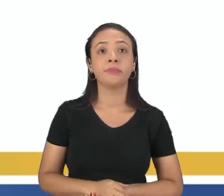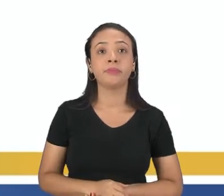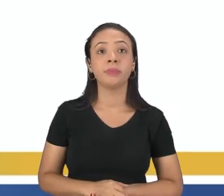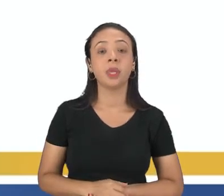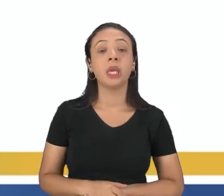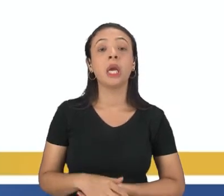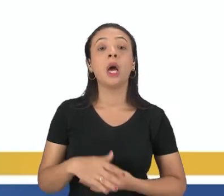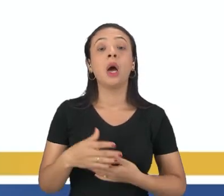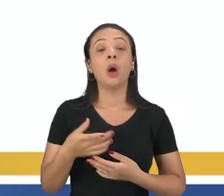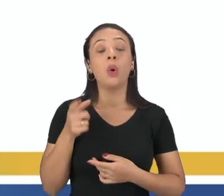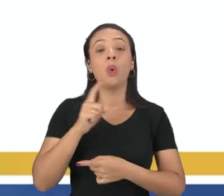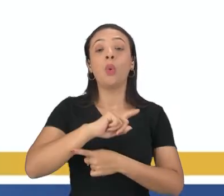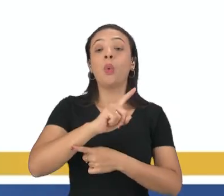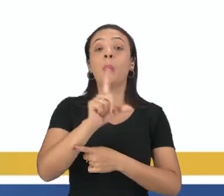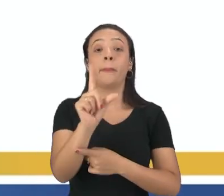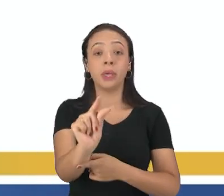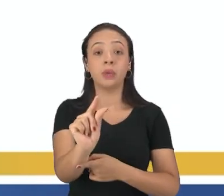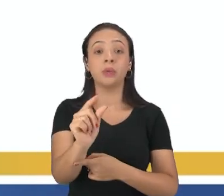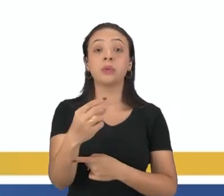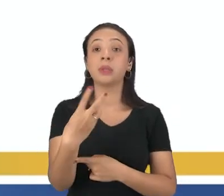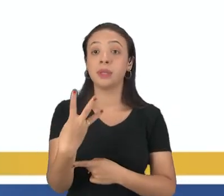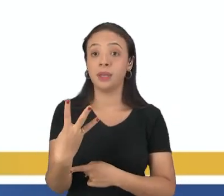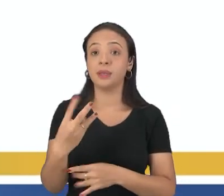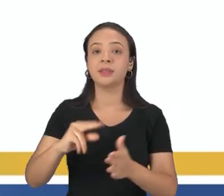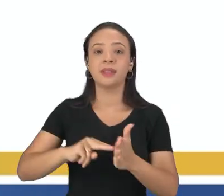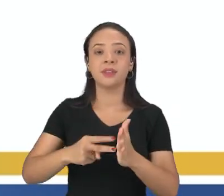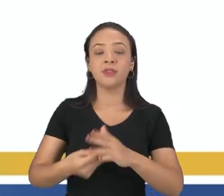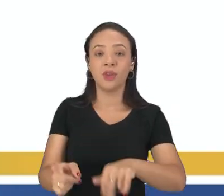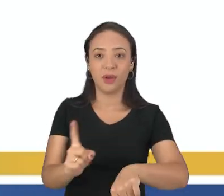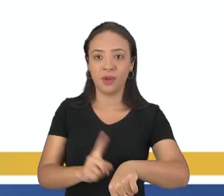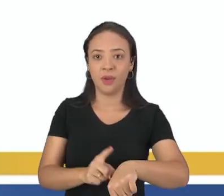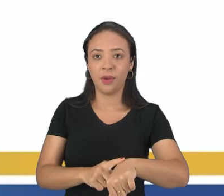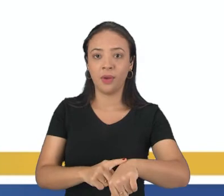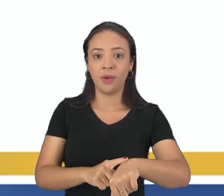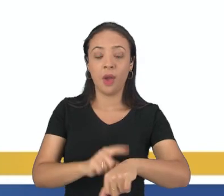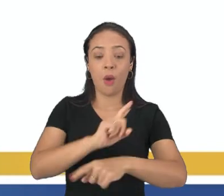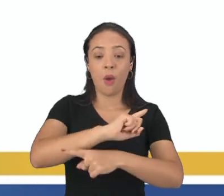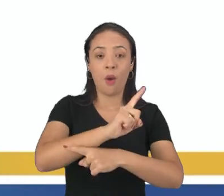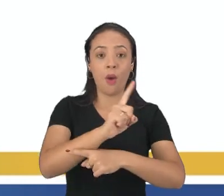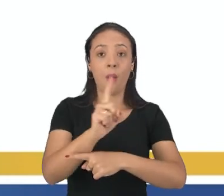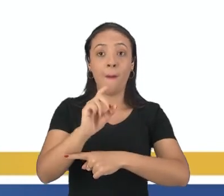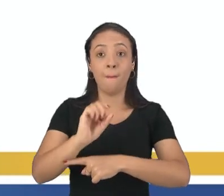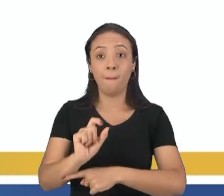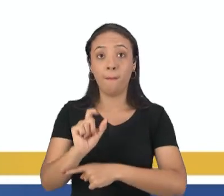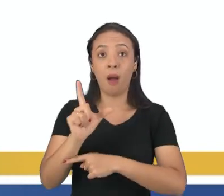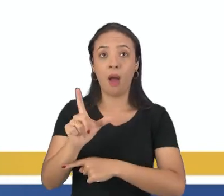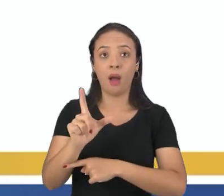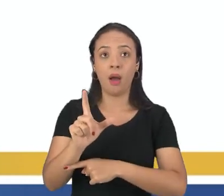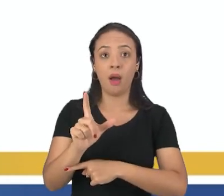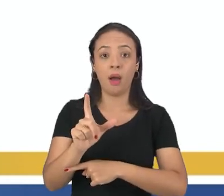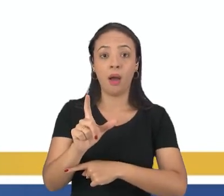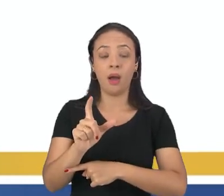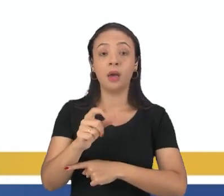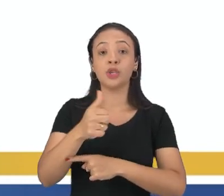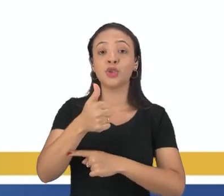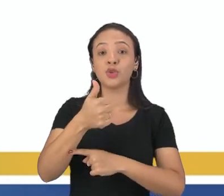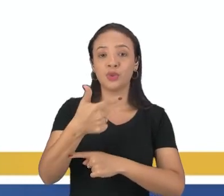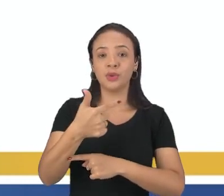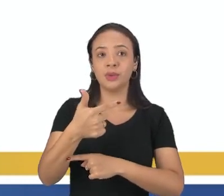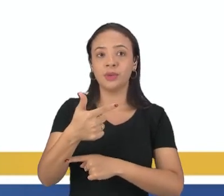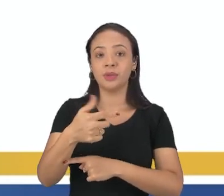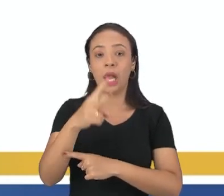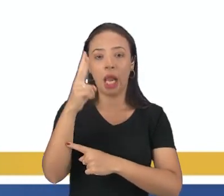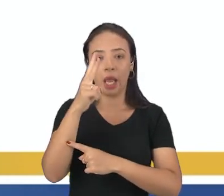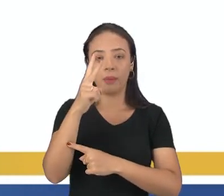3, o menor está indicando a hora do 3. E o maior está certinho no 12, que eu falei para vocês, é